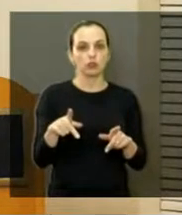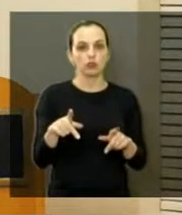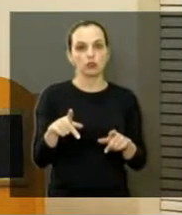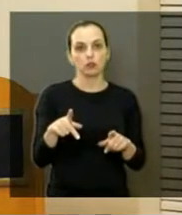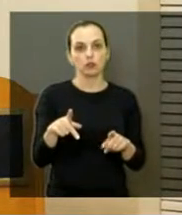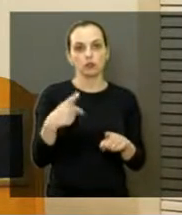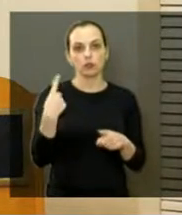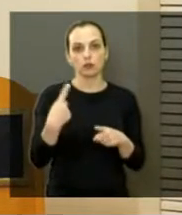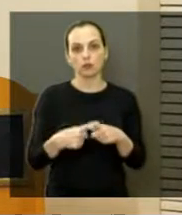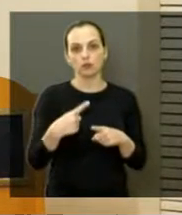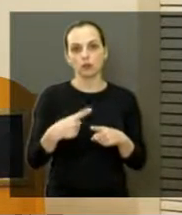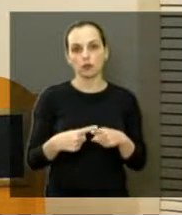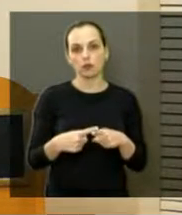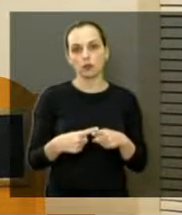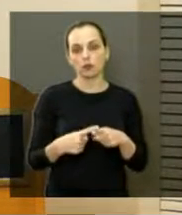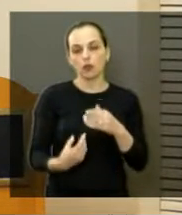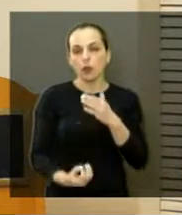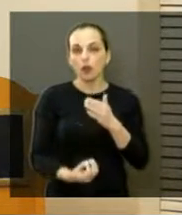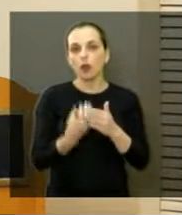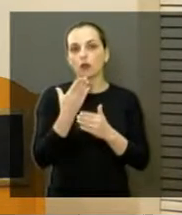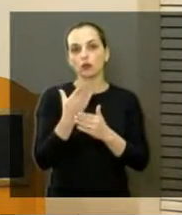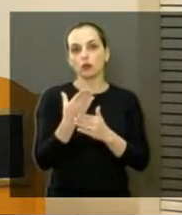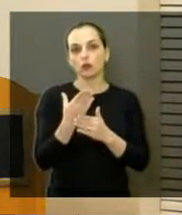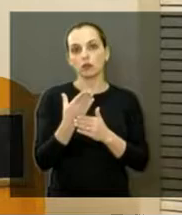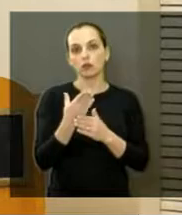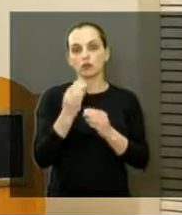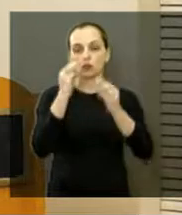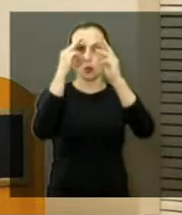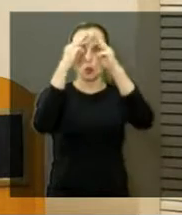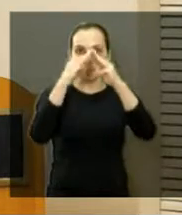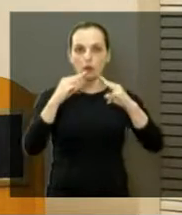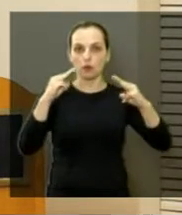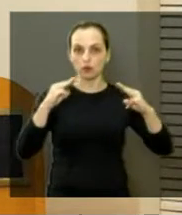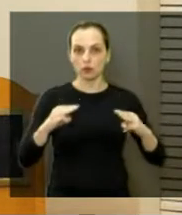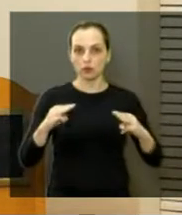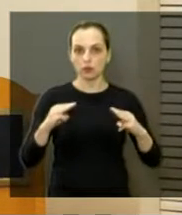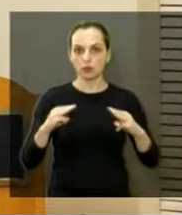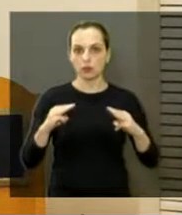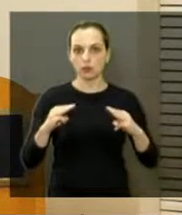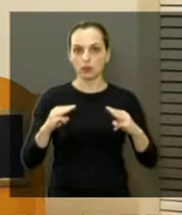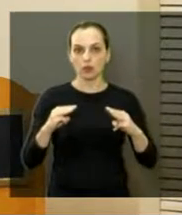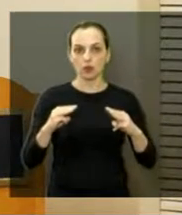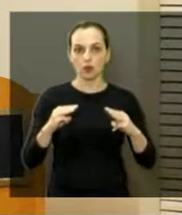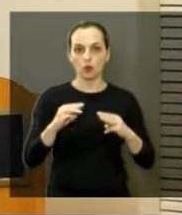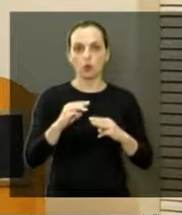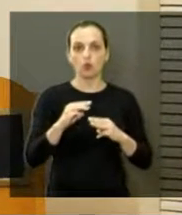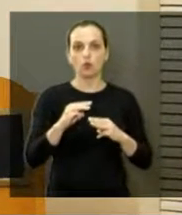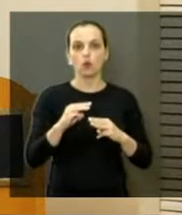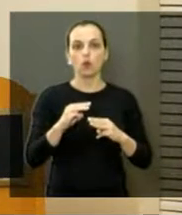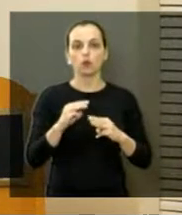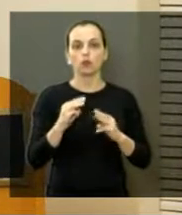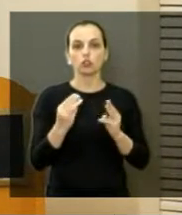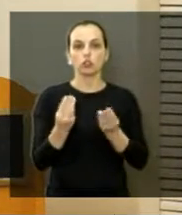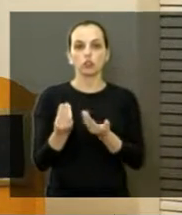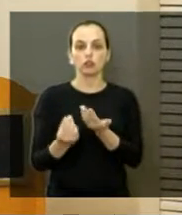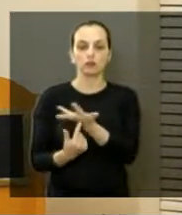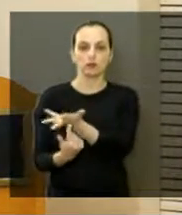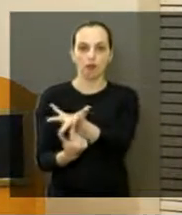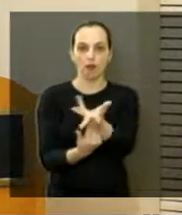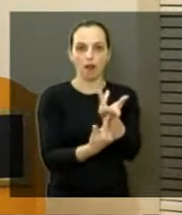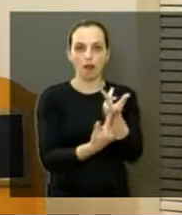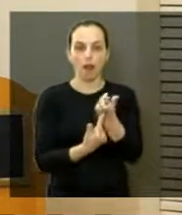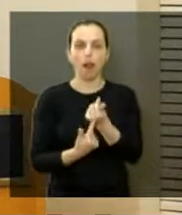É sobre aquele trabalho que aconteceu lá em Museu das Artes Modernas em São Paulo, né? Aquele trabalho lá que ele, na